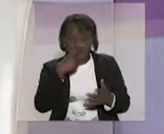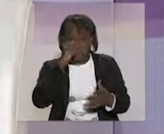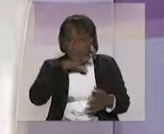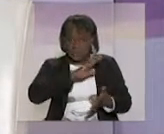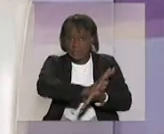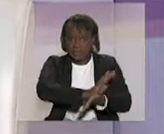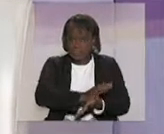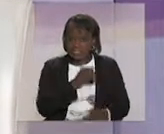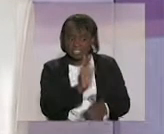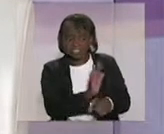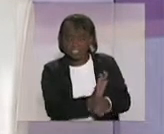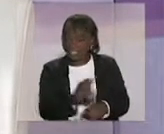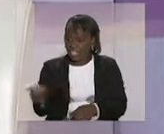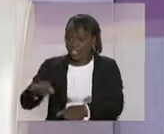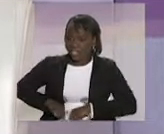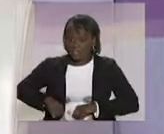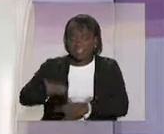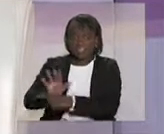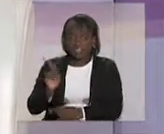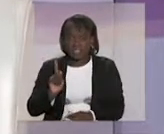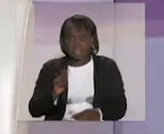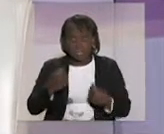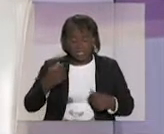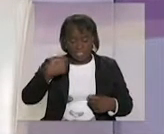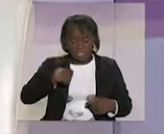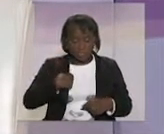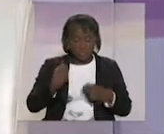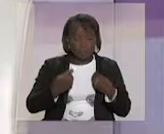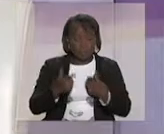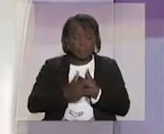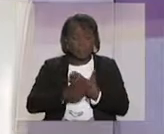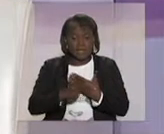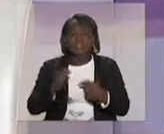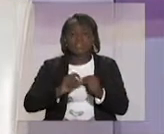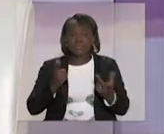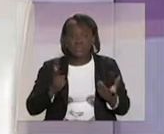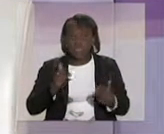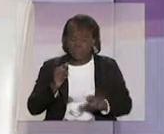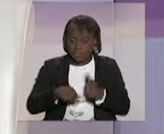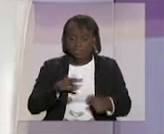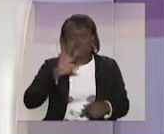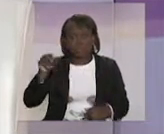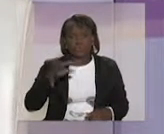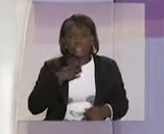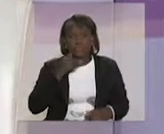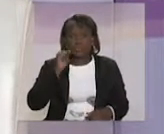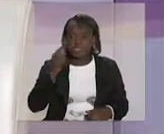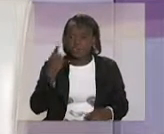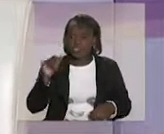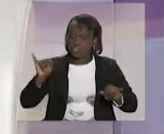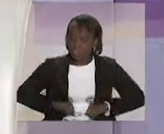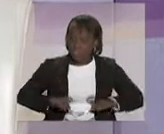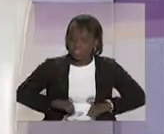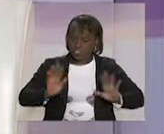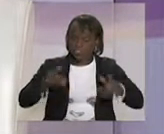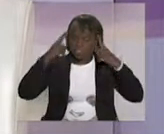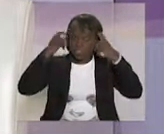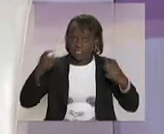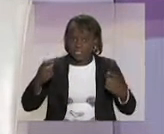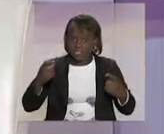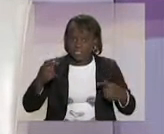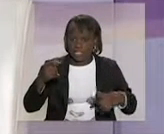vítima. Então, acho que às vezes a gente tem que rever também o nosso papel nisso tudo, porque todo mundo conhece uma mulher que já foi vítima de violência. E quantas vezes a